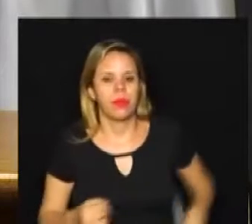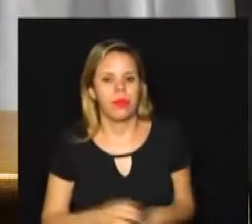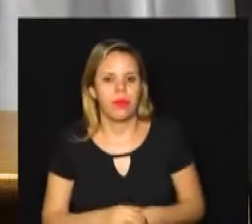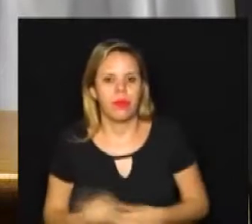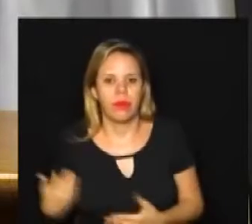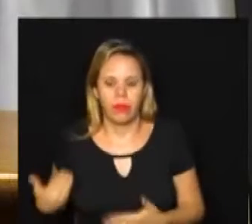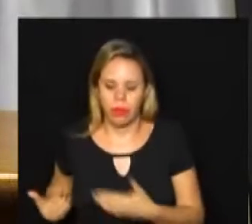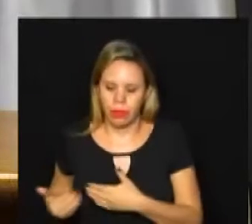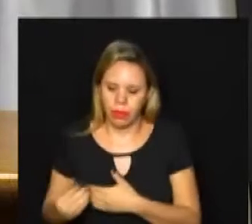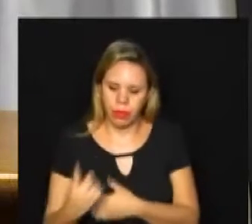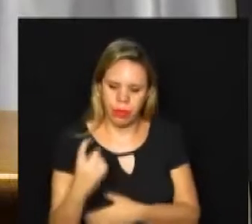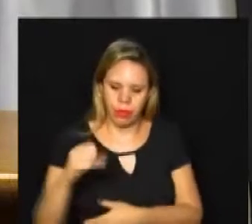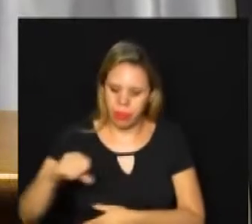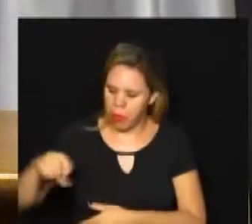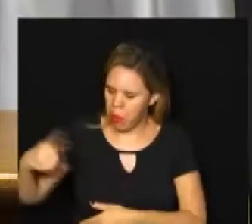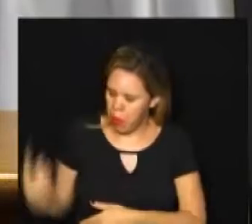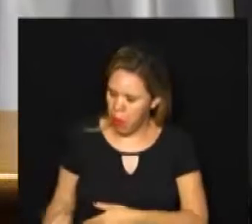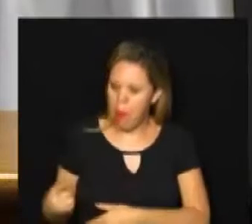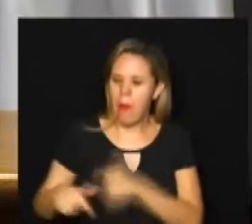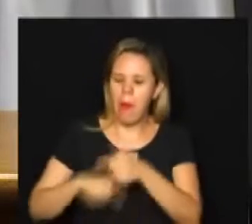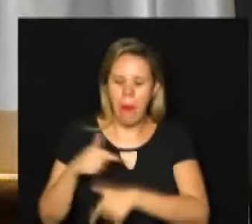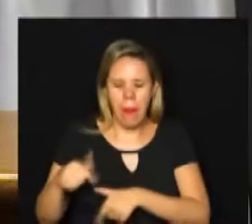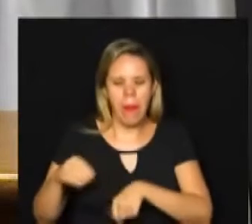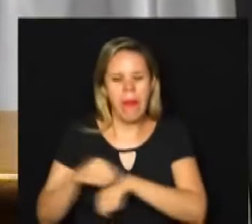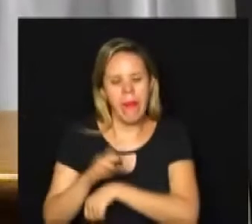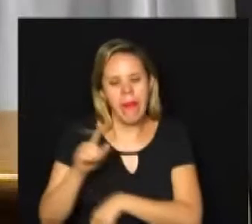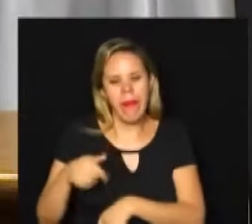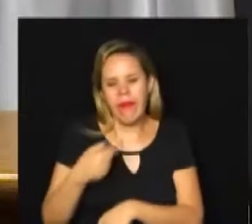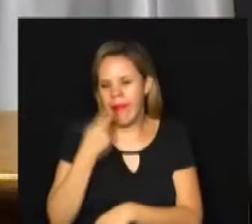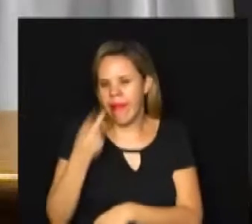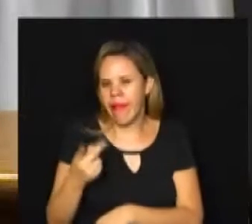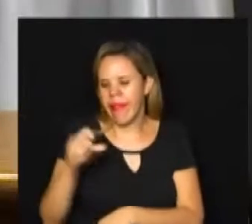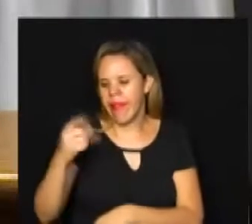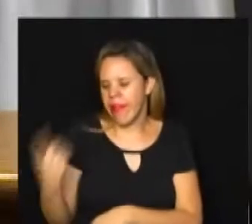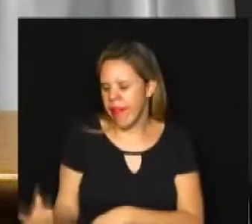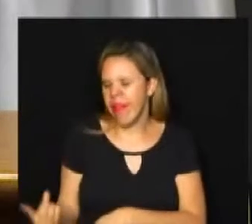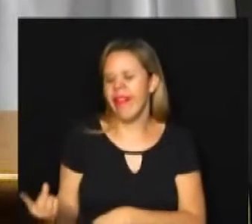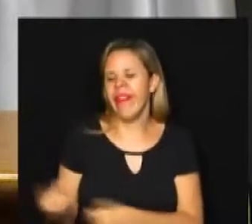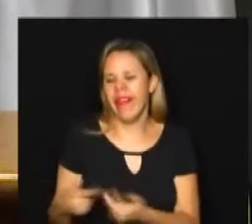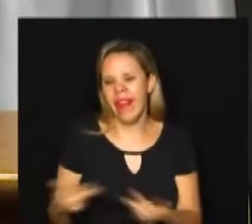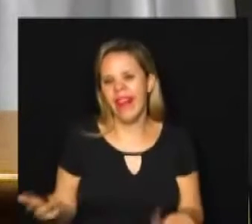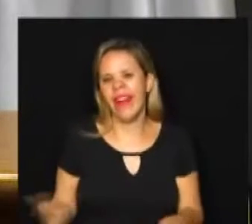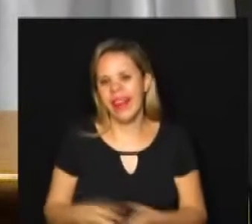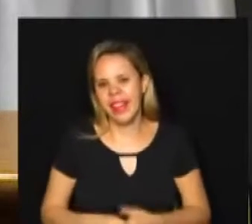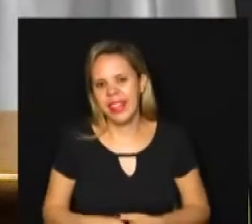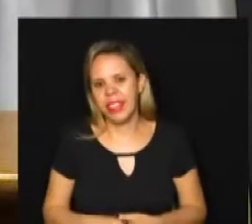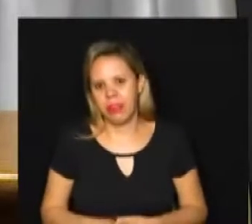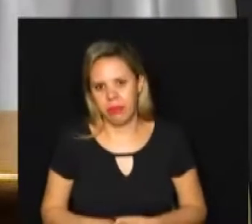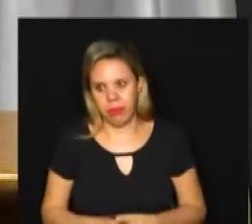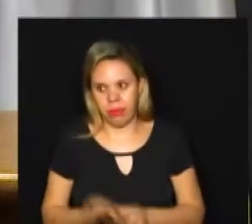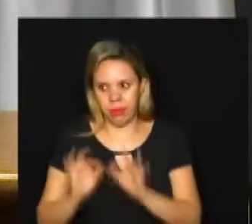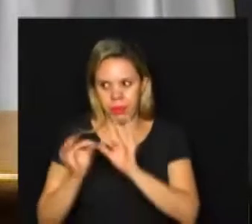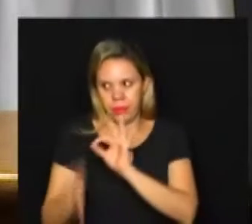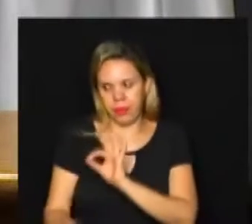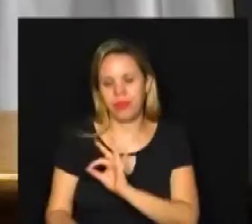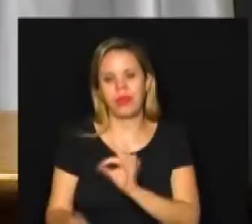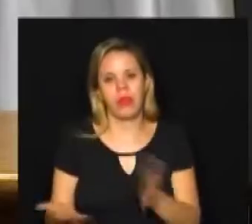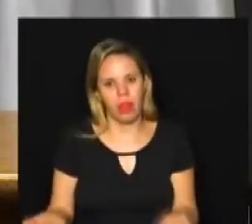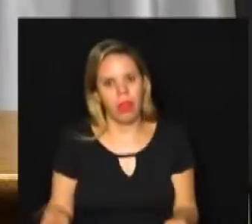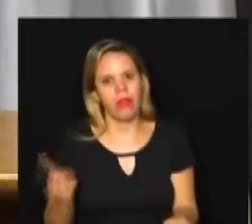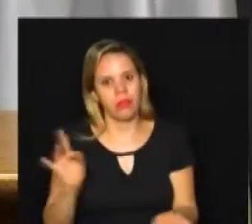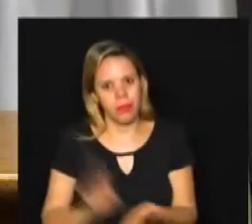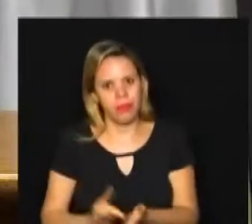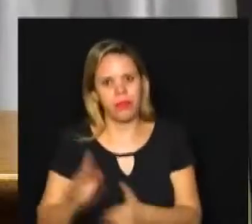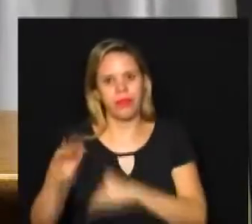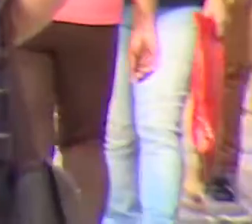Desde 1991 a gente tenta trabalhar isso estou falando desde 91, é uma coisa muito longa e realmente é um